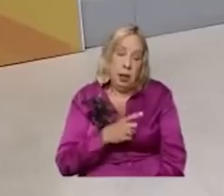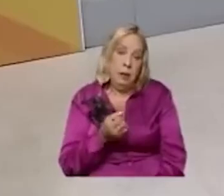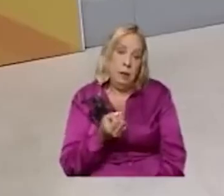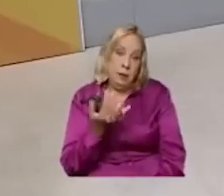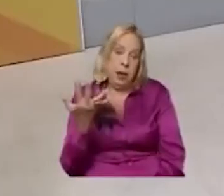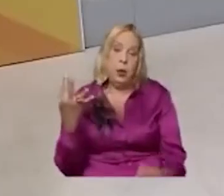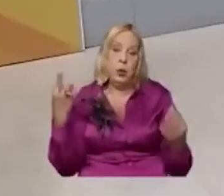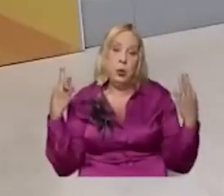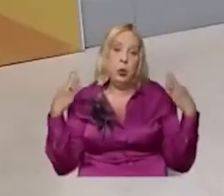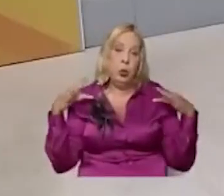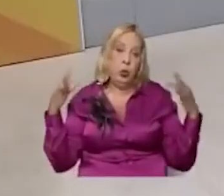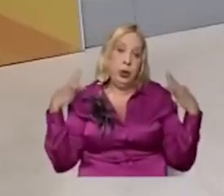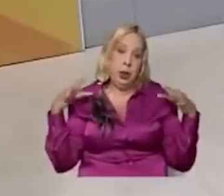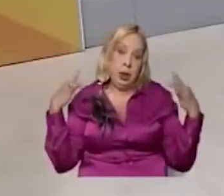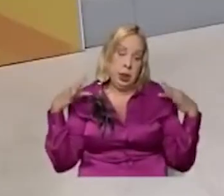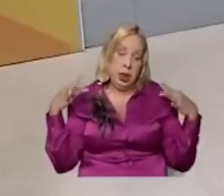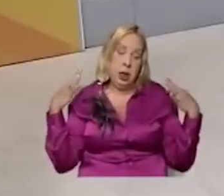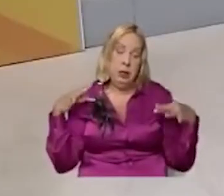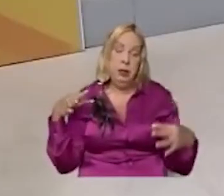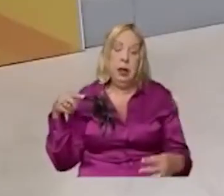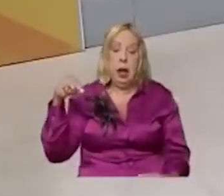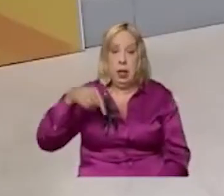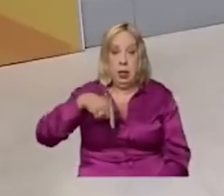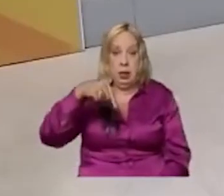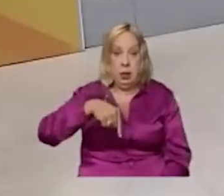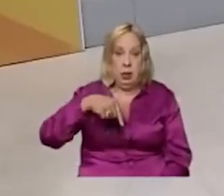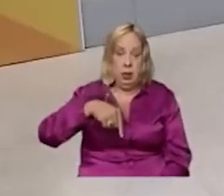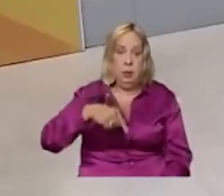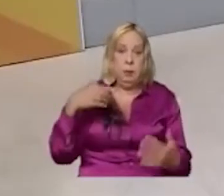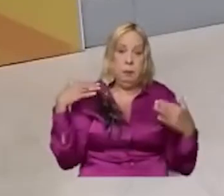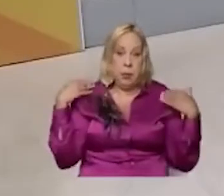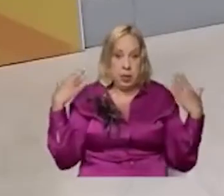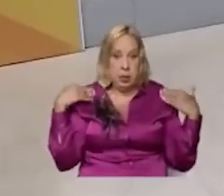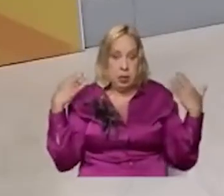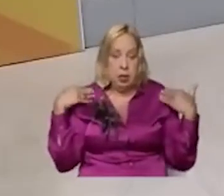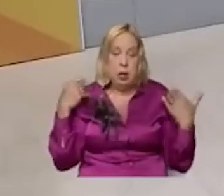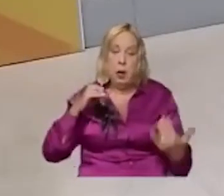vocês podem adquirir, viu, nosso Caju Cap,